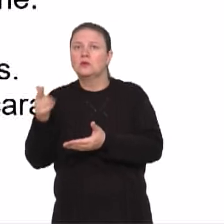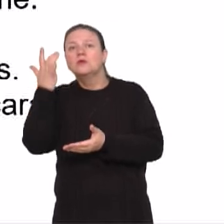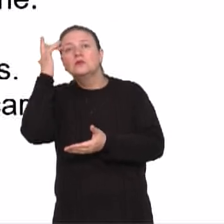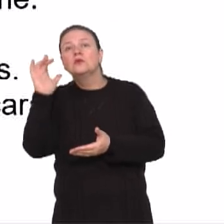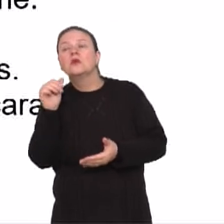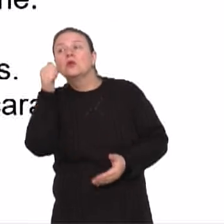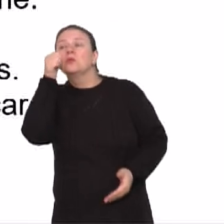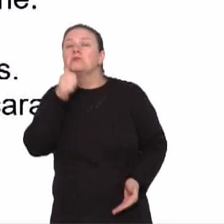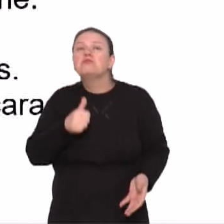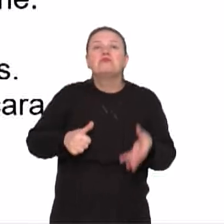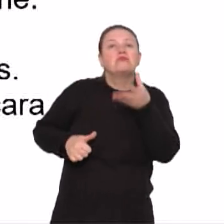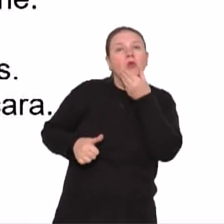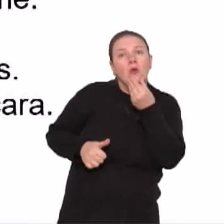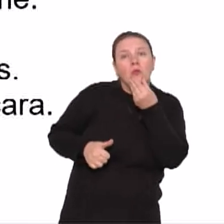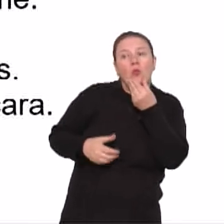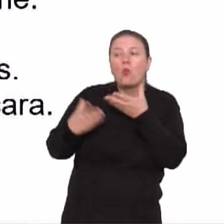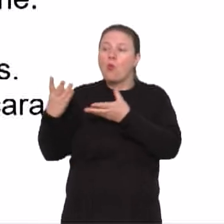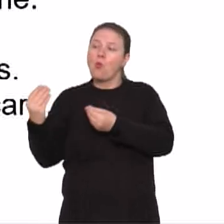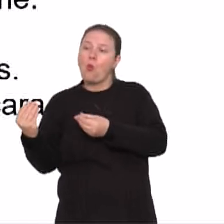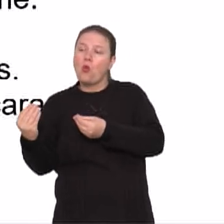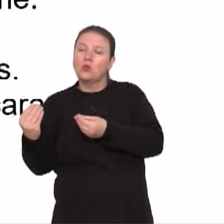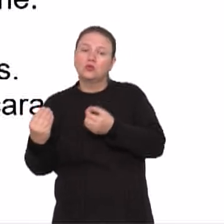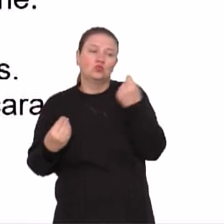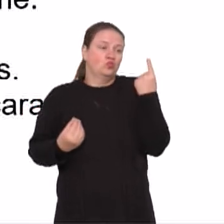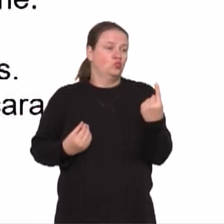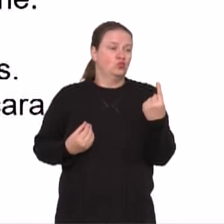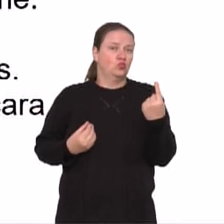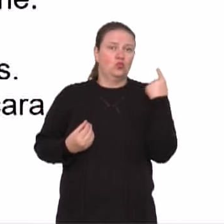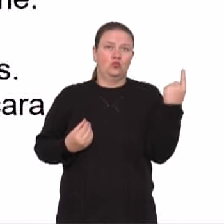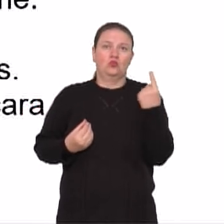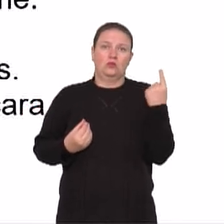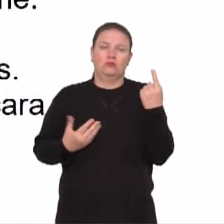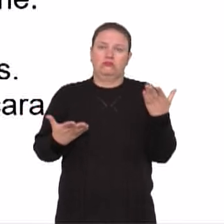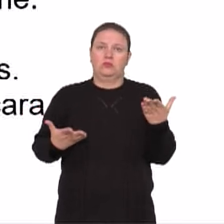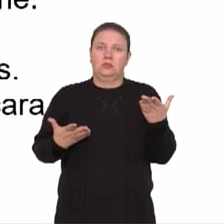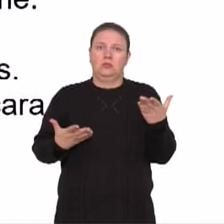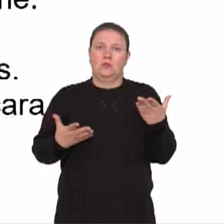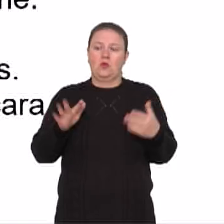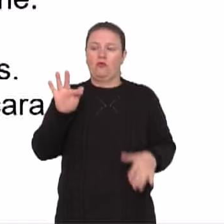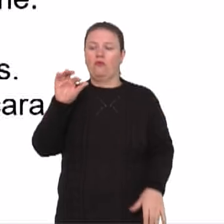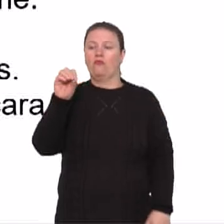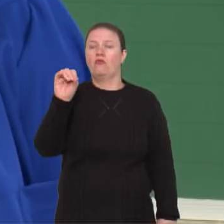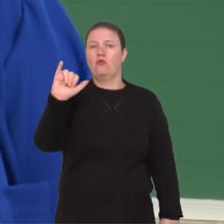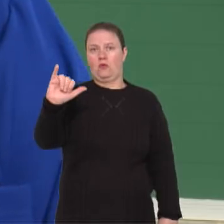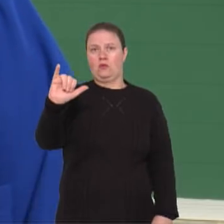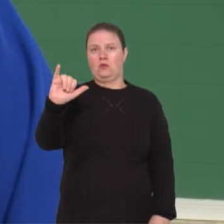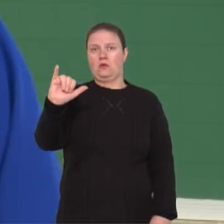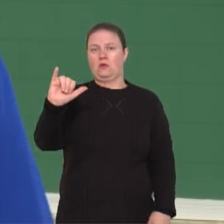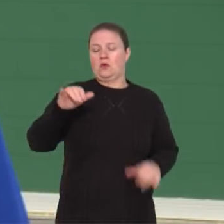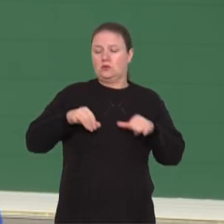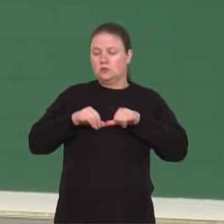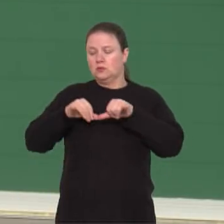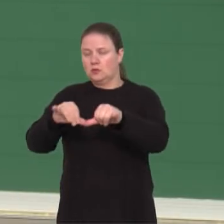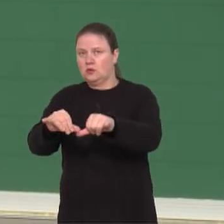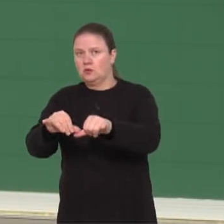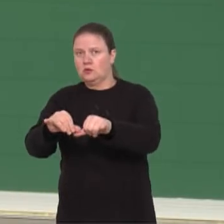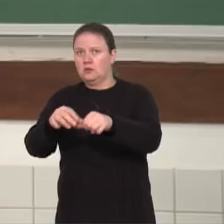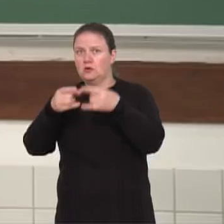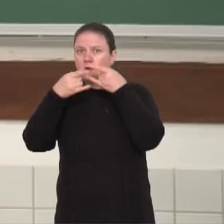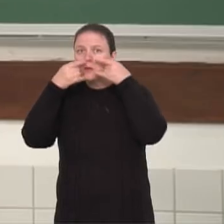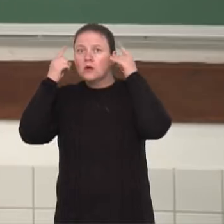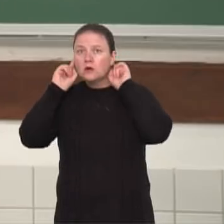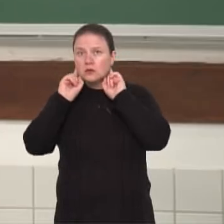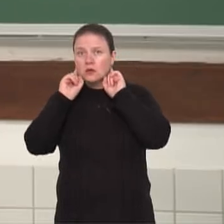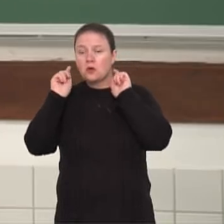ou ela, ou eles ou elas. Né? Se eu disser, foi ao supermercado de máscara. Pode ter sido